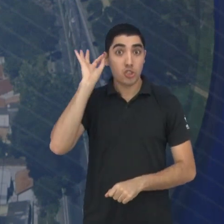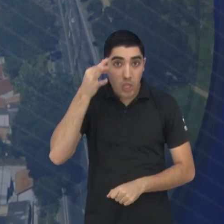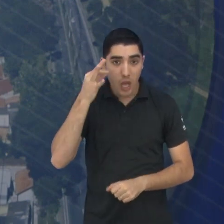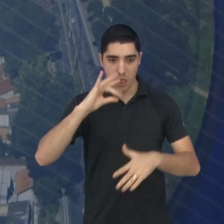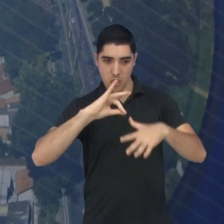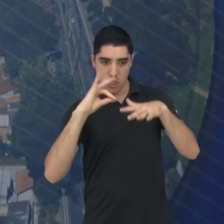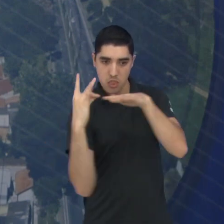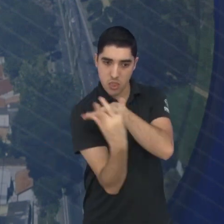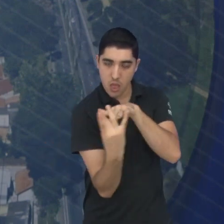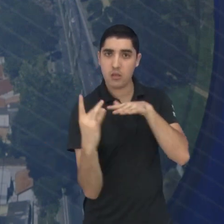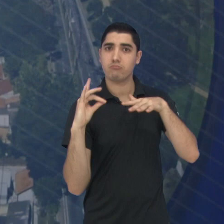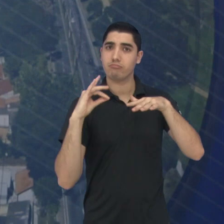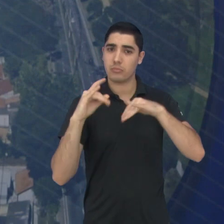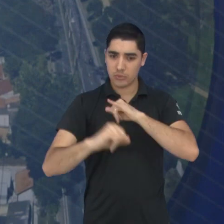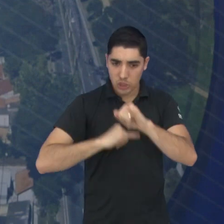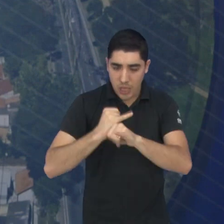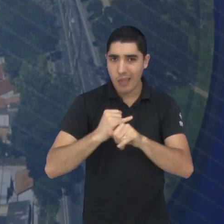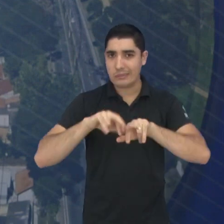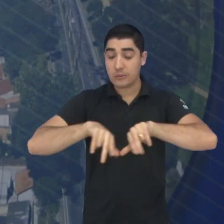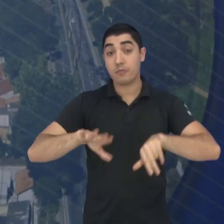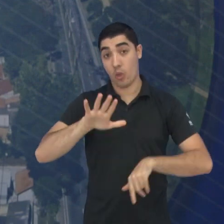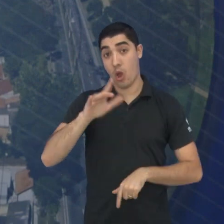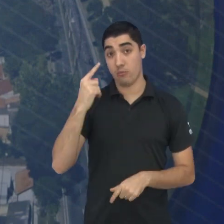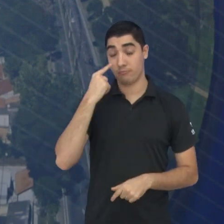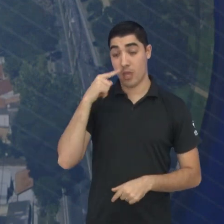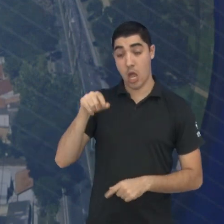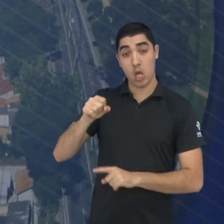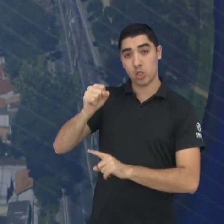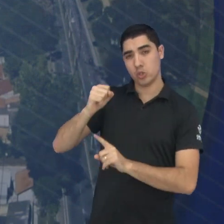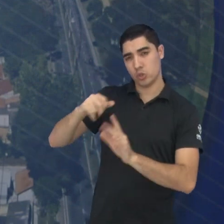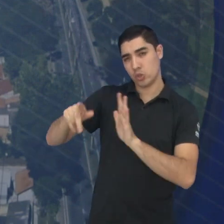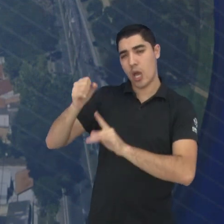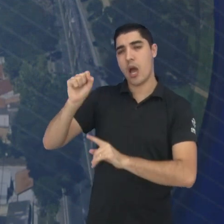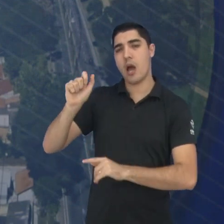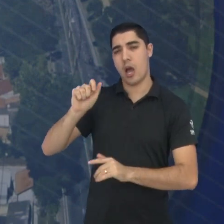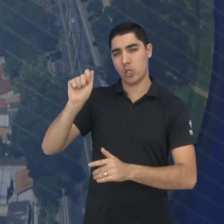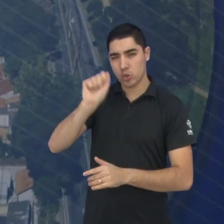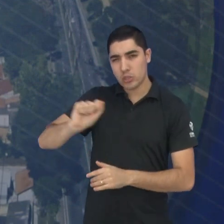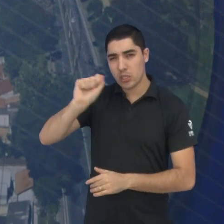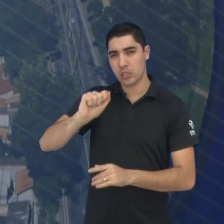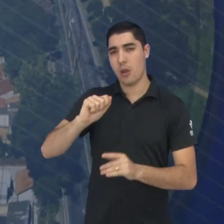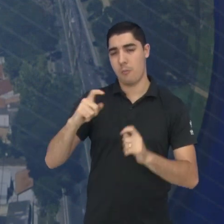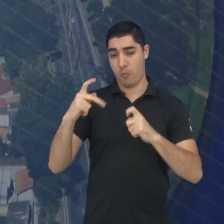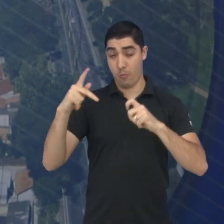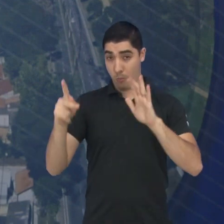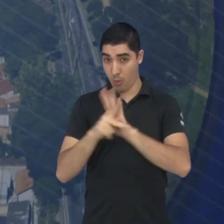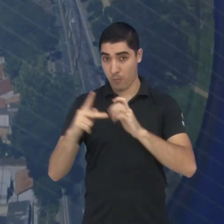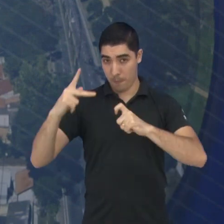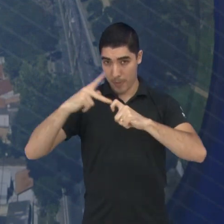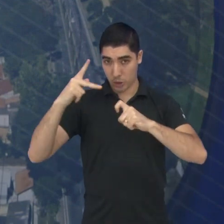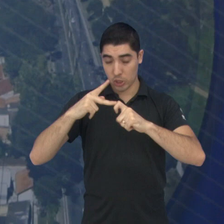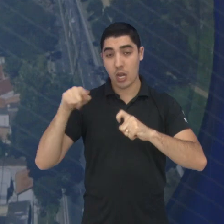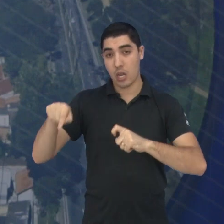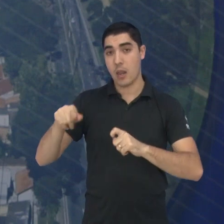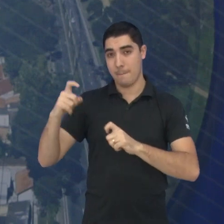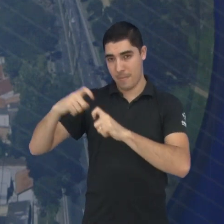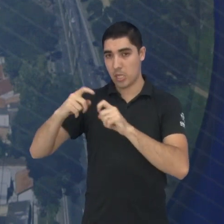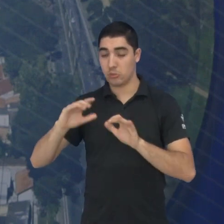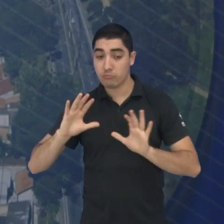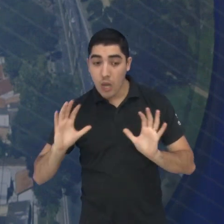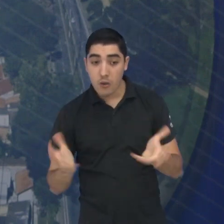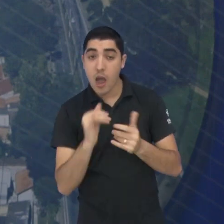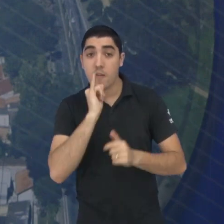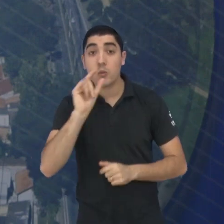na era digital. E olha só, a Sociedade Brasileira de Pediatria desaconselha o uso de telas para bebês, viu? Ou